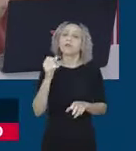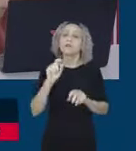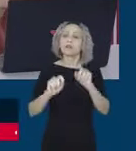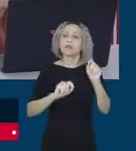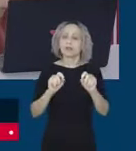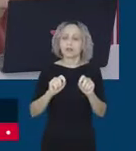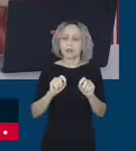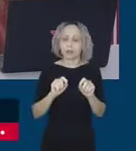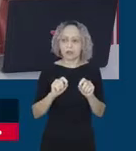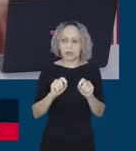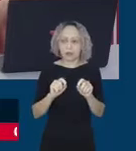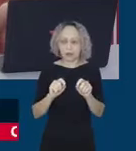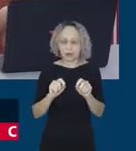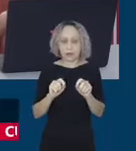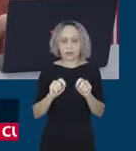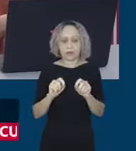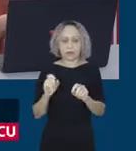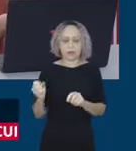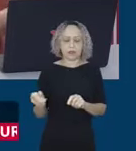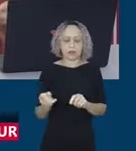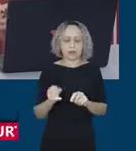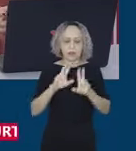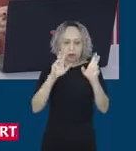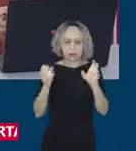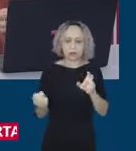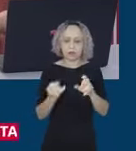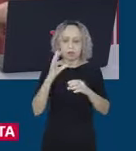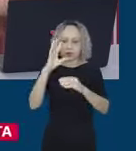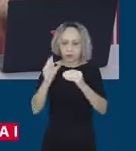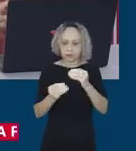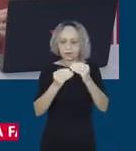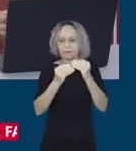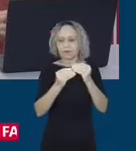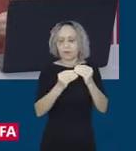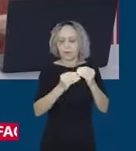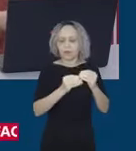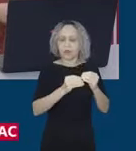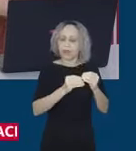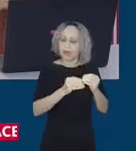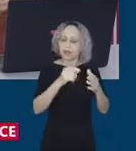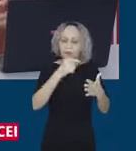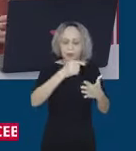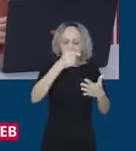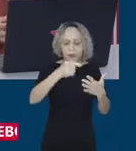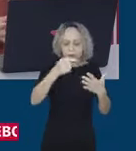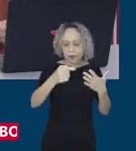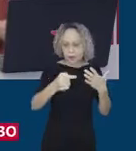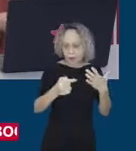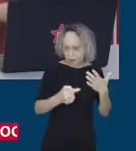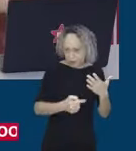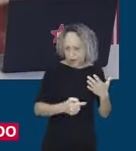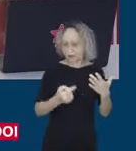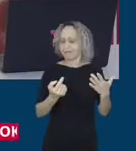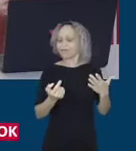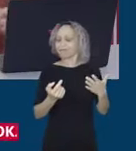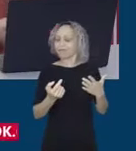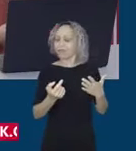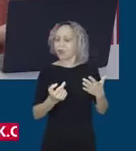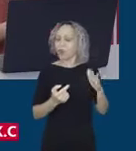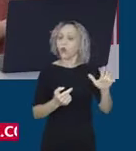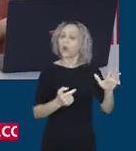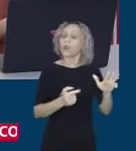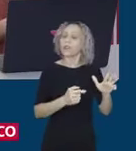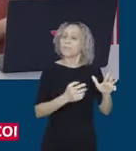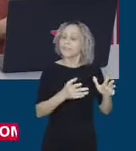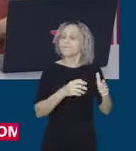né, se unir a essa série de medidas aí que o governo Lula tem encaminhado para distribuir melhor a renda, né, garantir comida